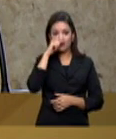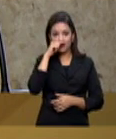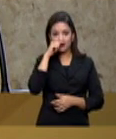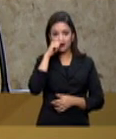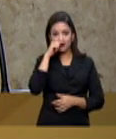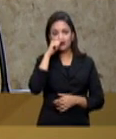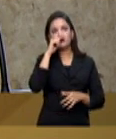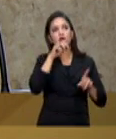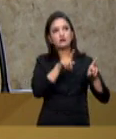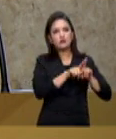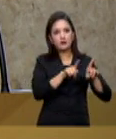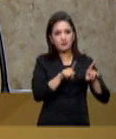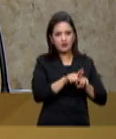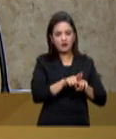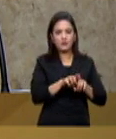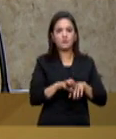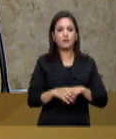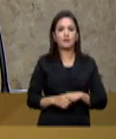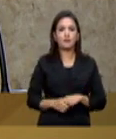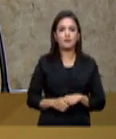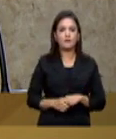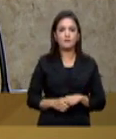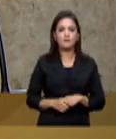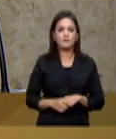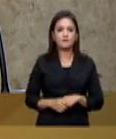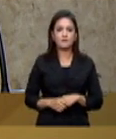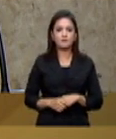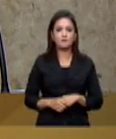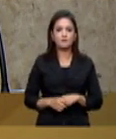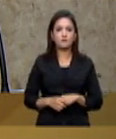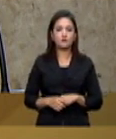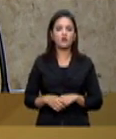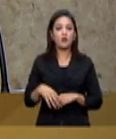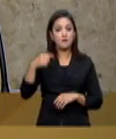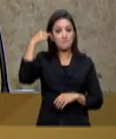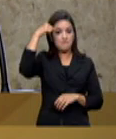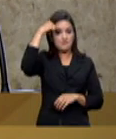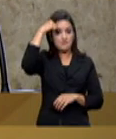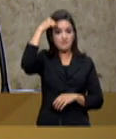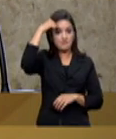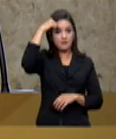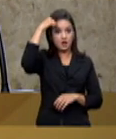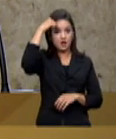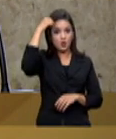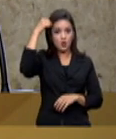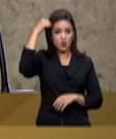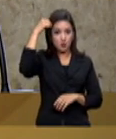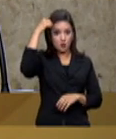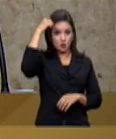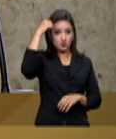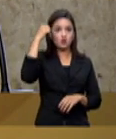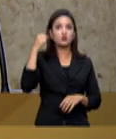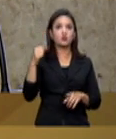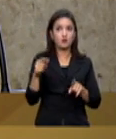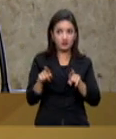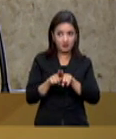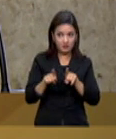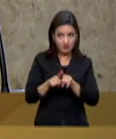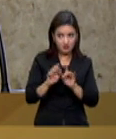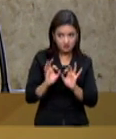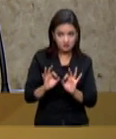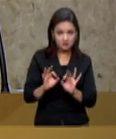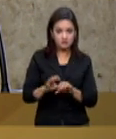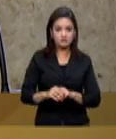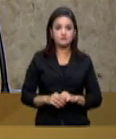e julga improcedente. Então, ministro Barroso conhece parcialmente e julga improcedente, é isso?